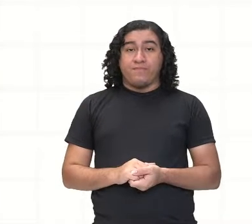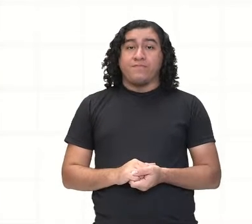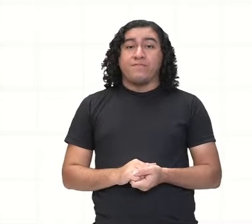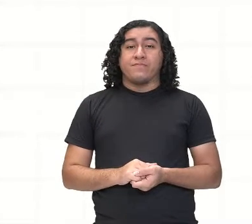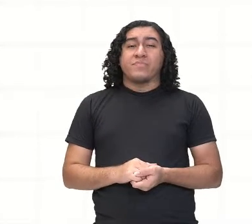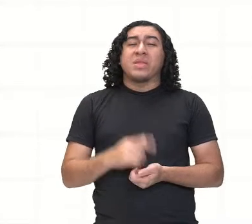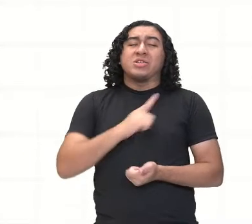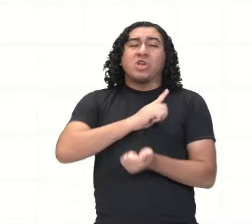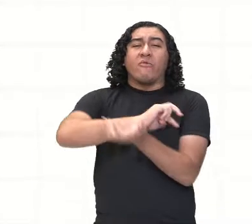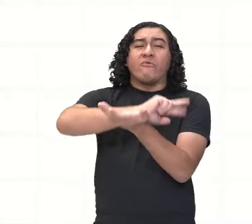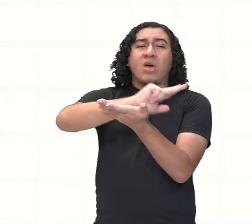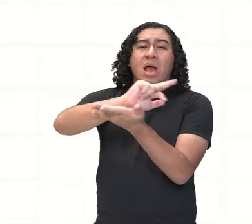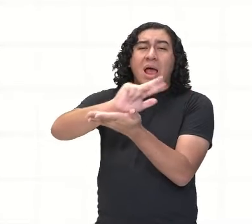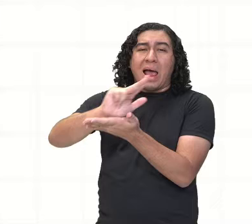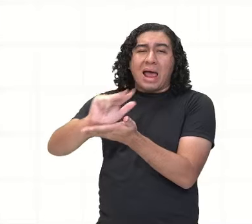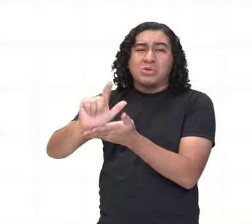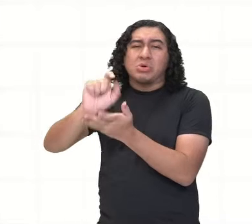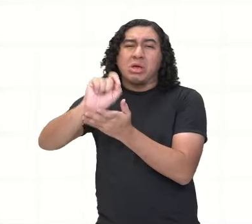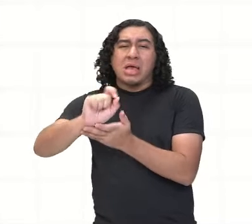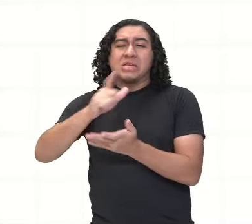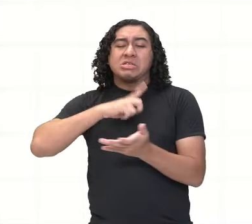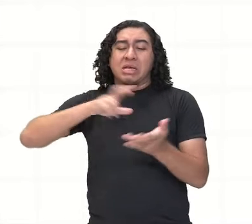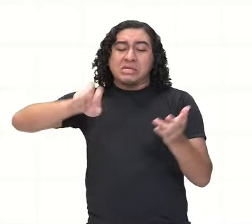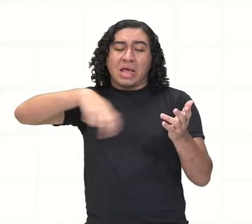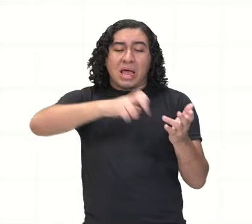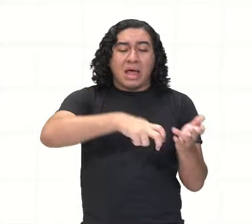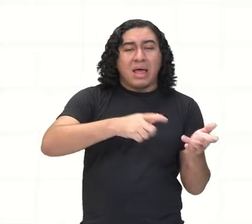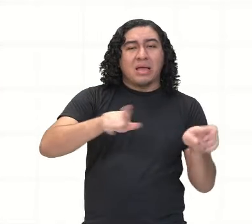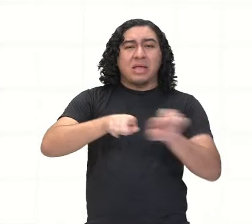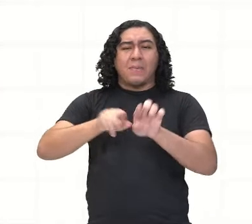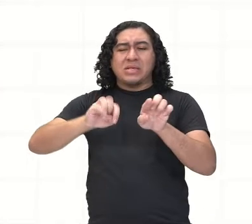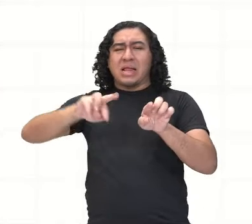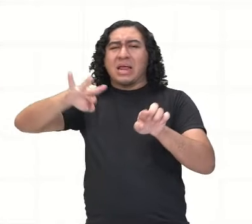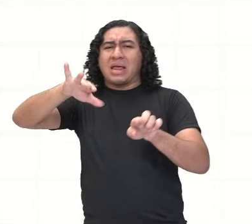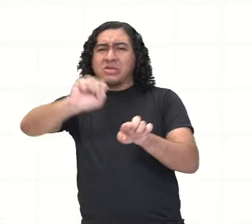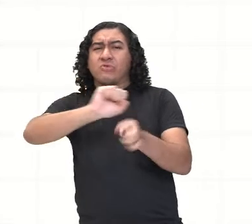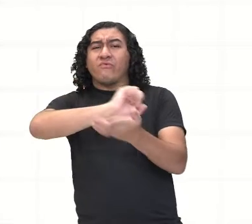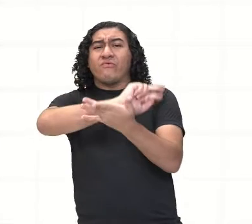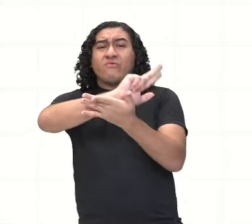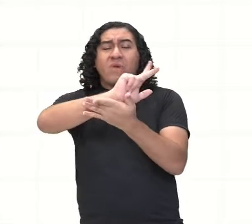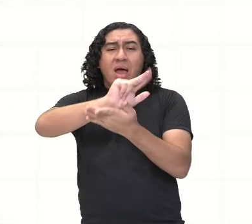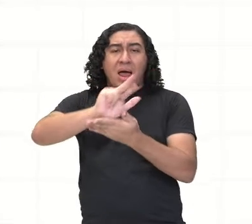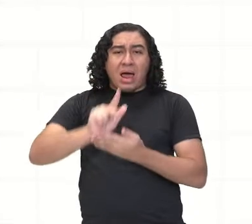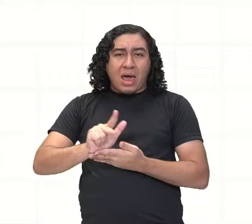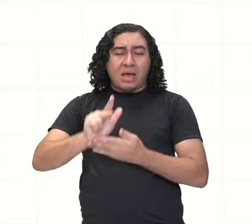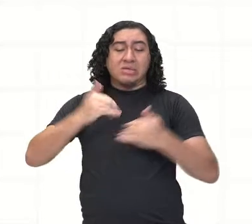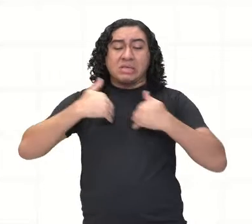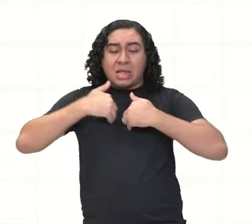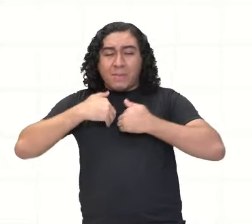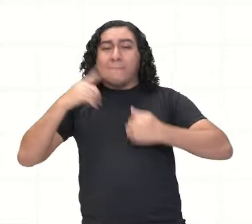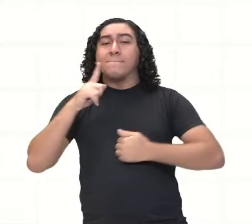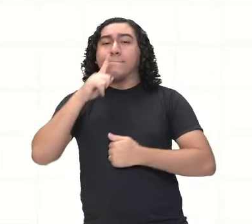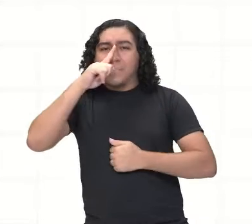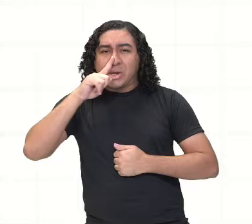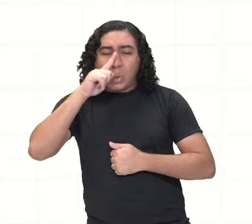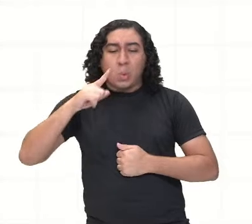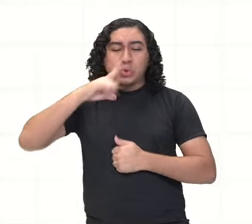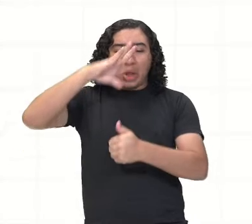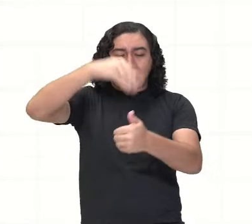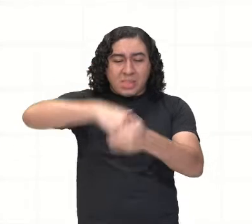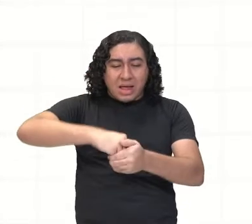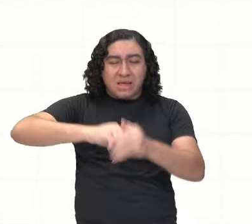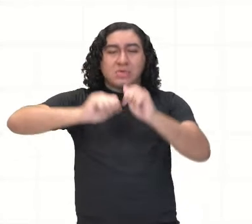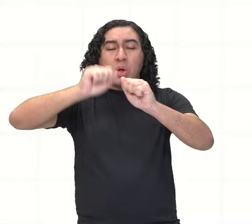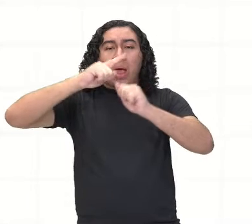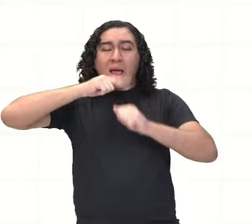de monstros marinhos, de kraken, sereias, bruxas. Então existia na mentalidade medieval